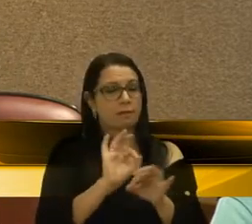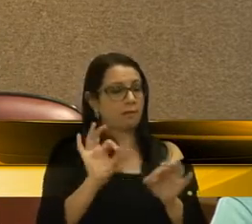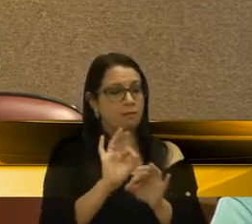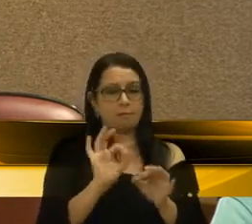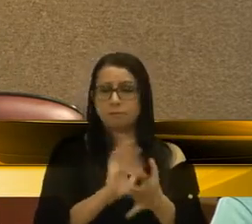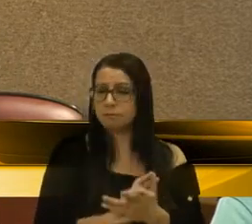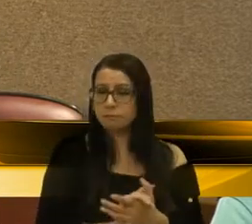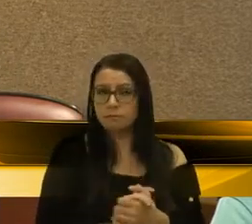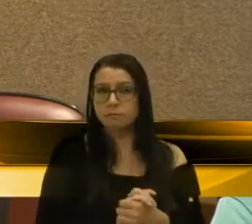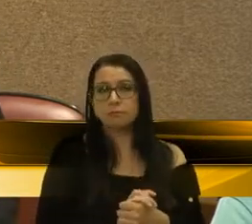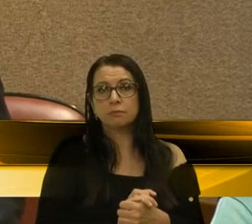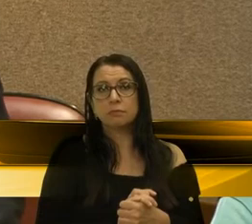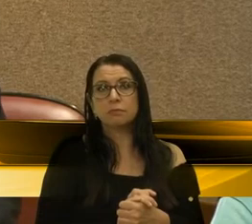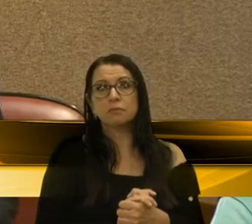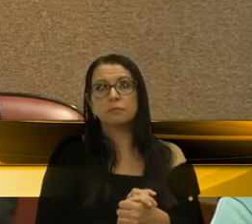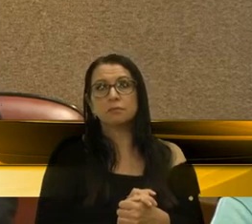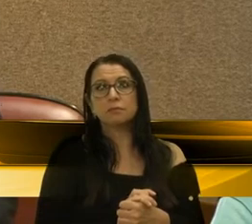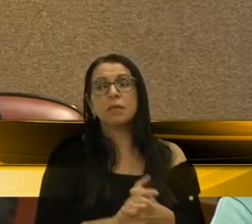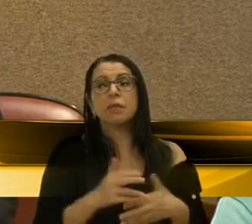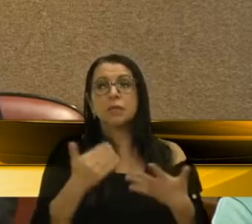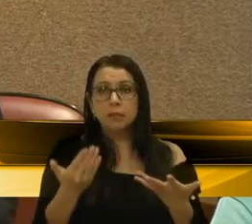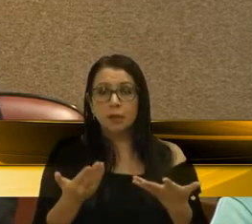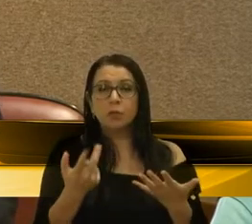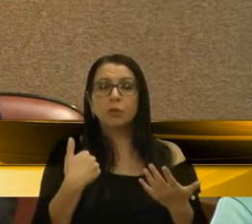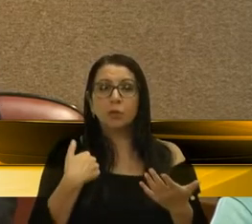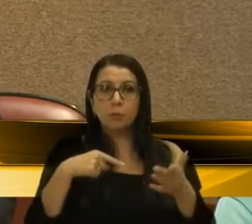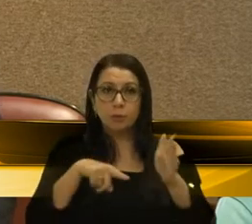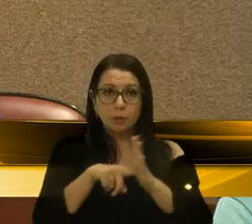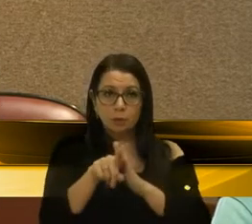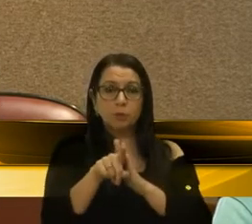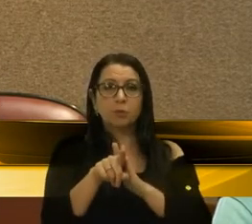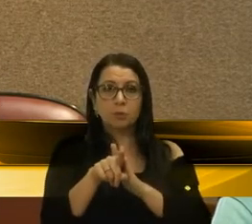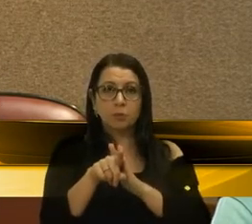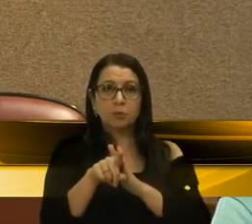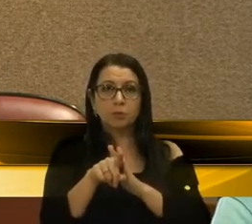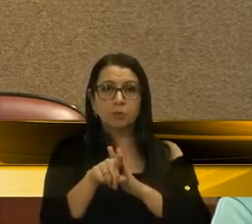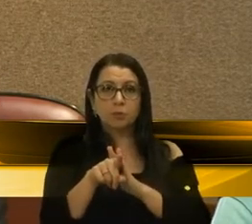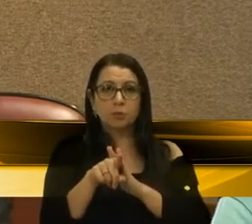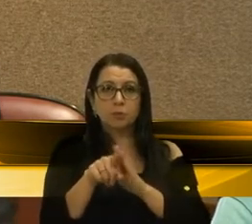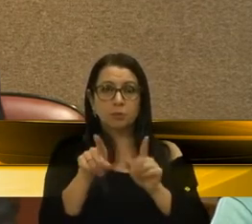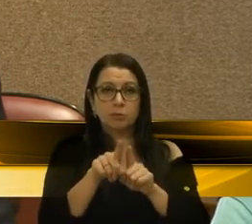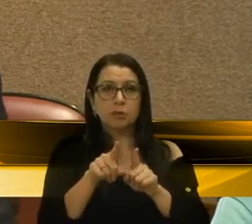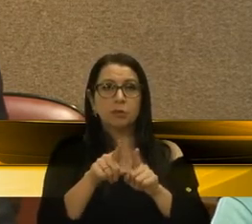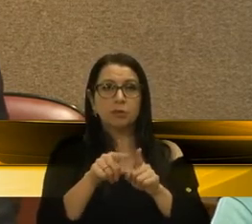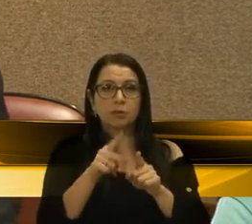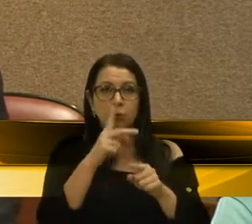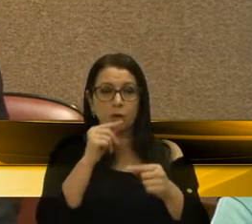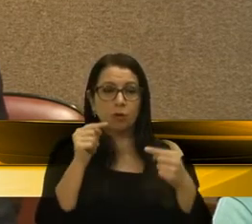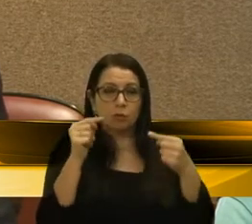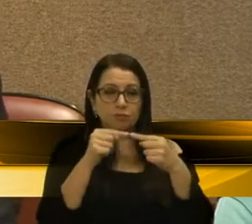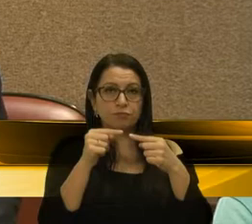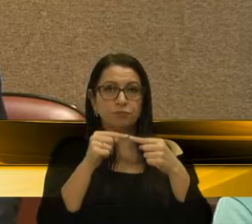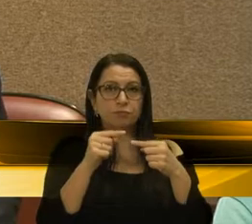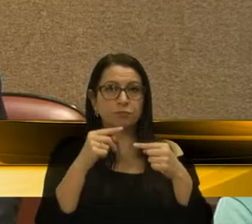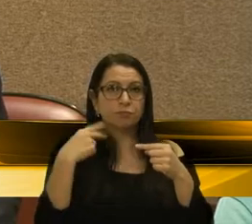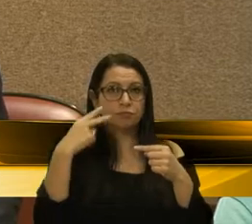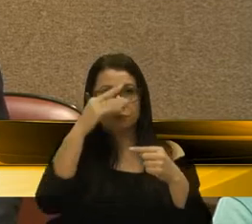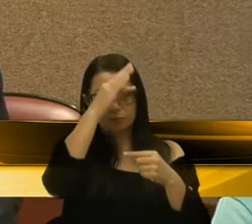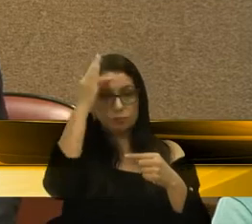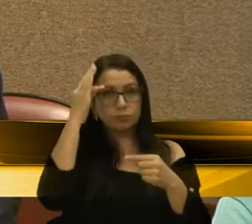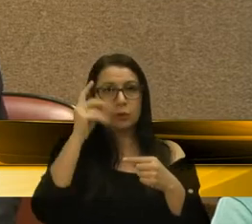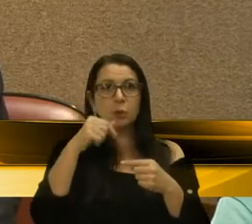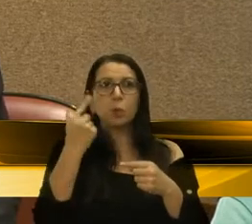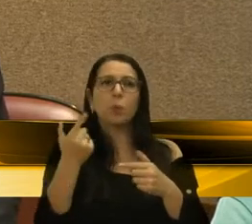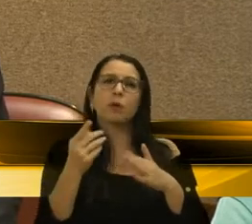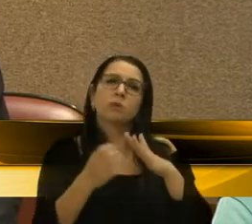nada. Então, eu pergunto, e vem na pergunta aqui do vereador Gustavo